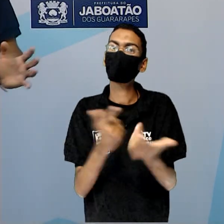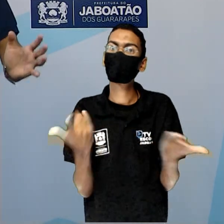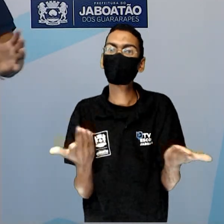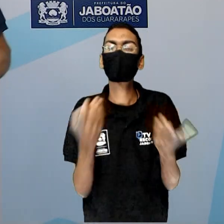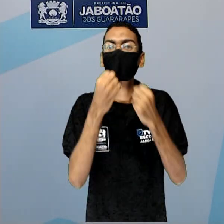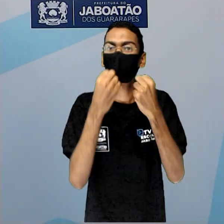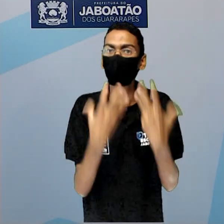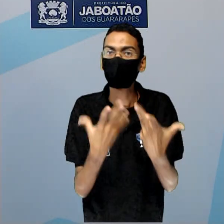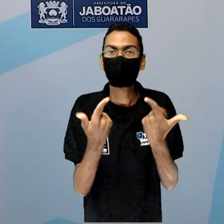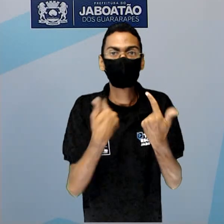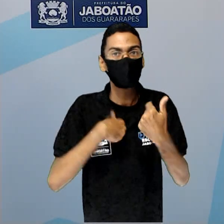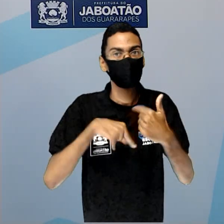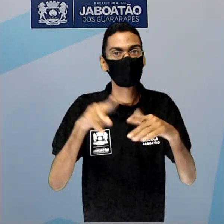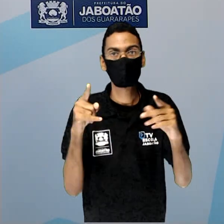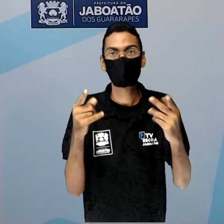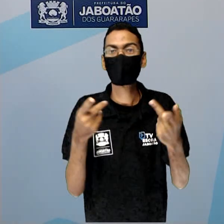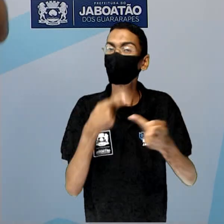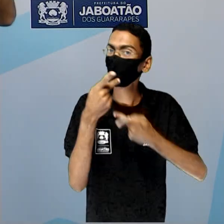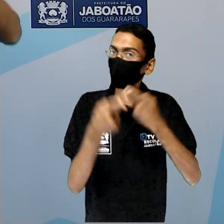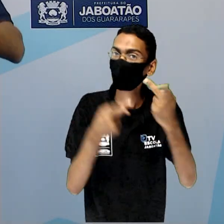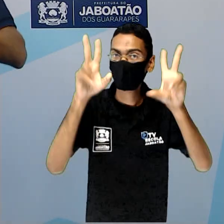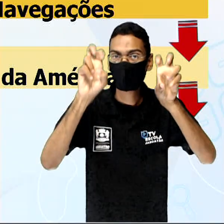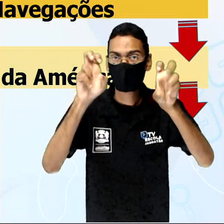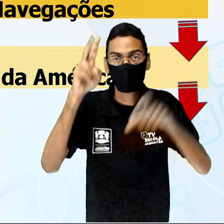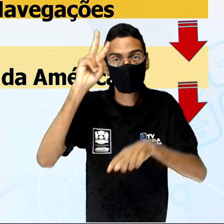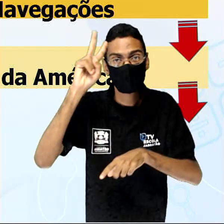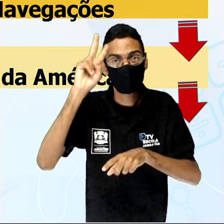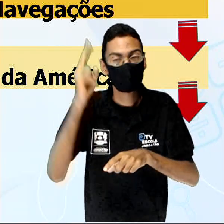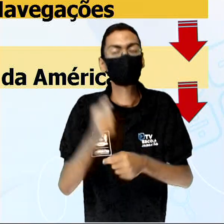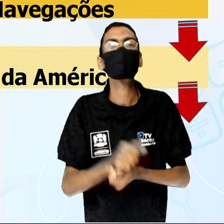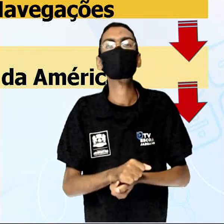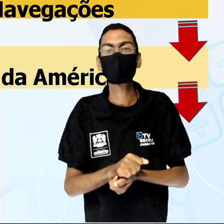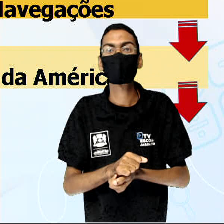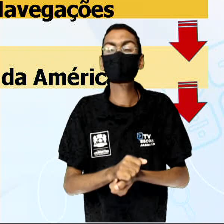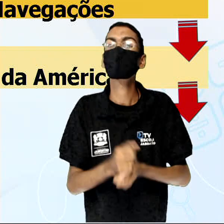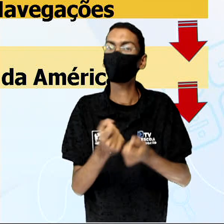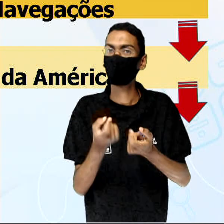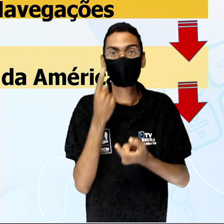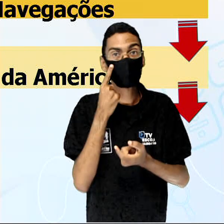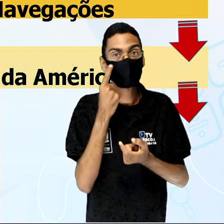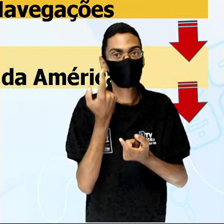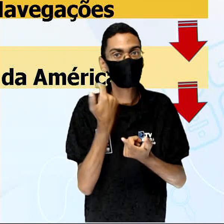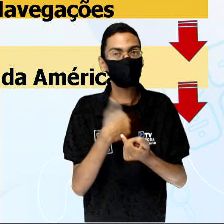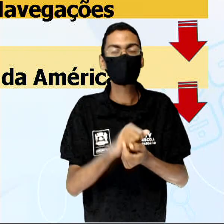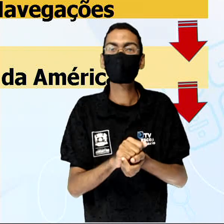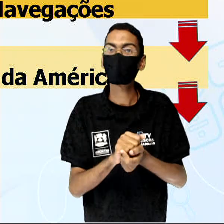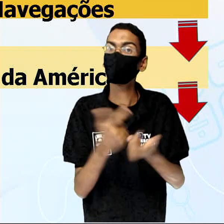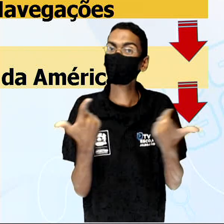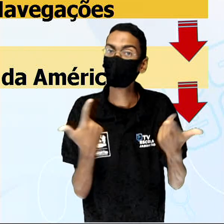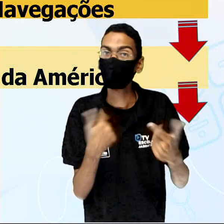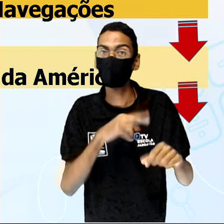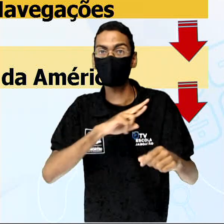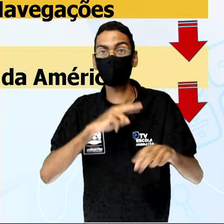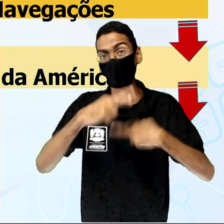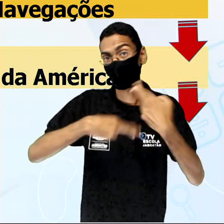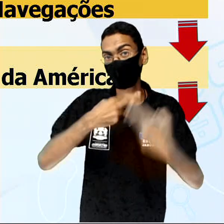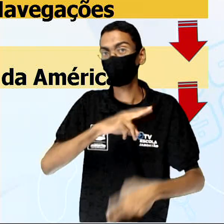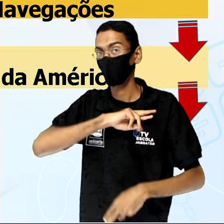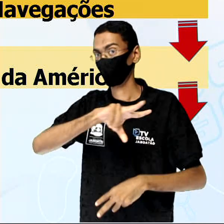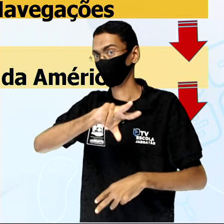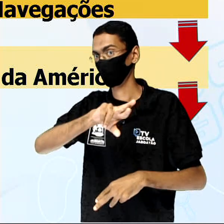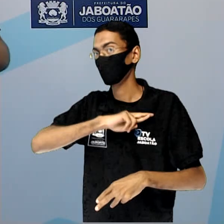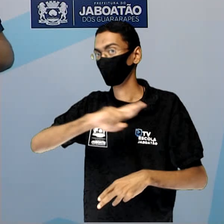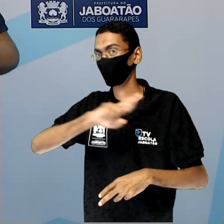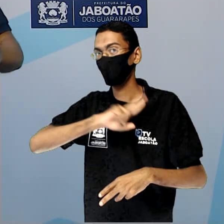para a gente situar mais ainda o assunto, vamos relembrar. Olha só. Reforma e contra-reforma religiosa, que